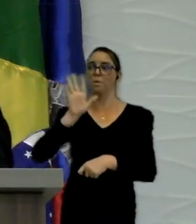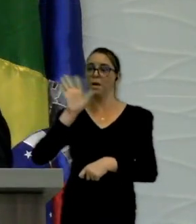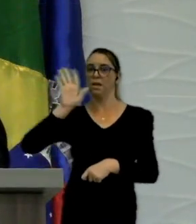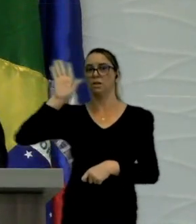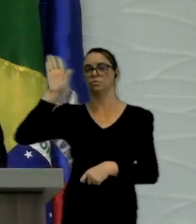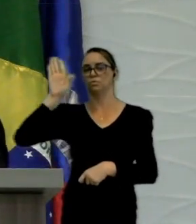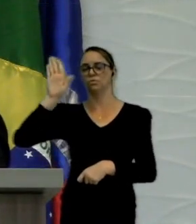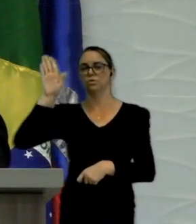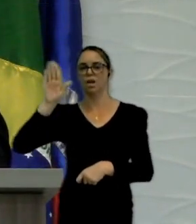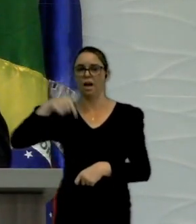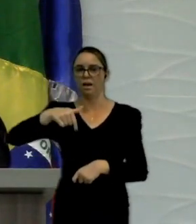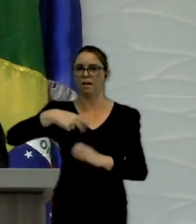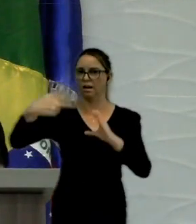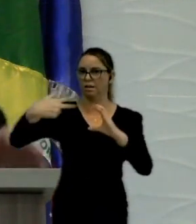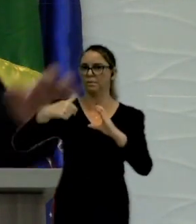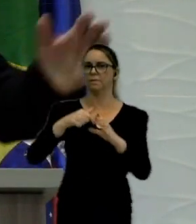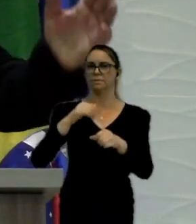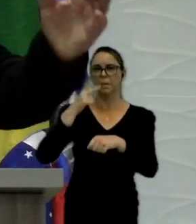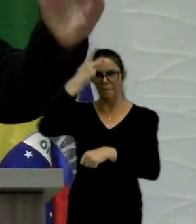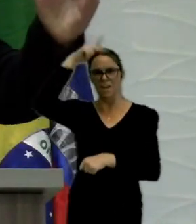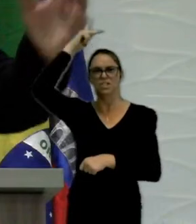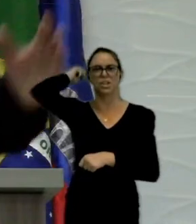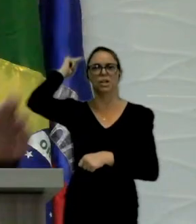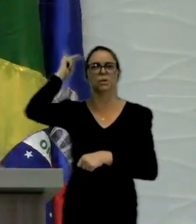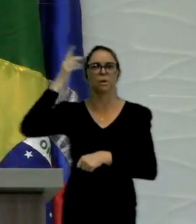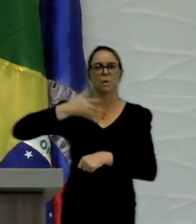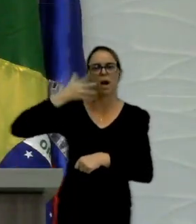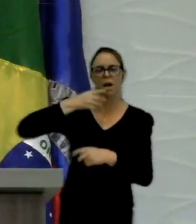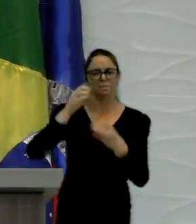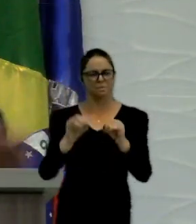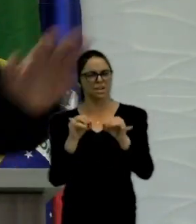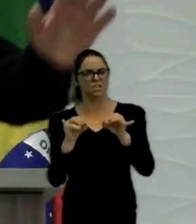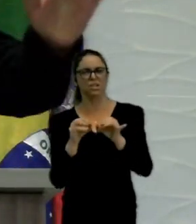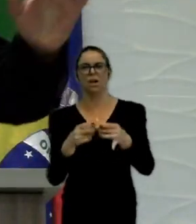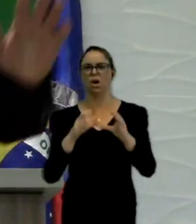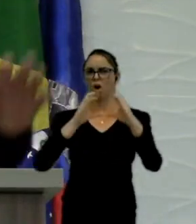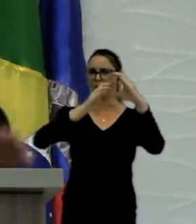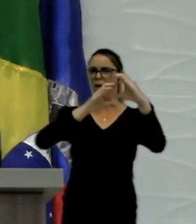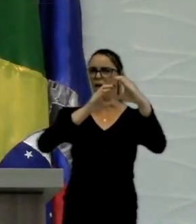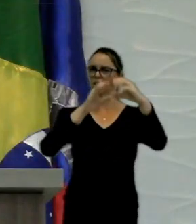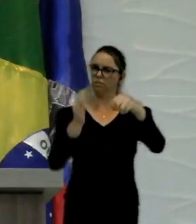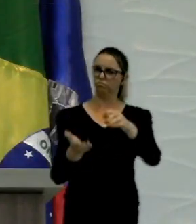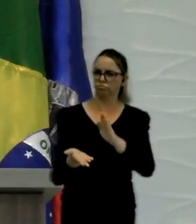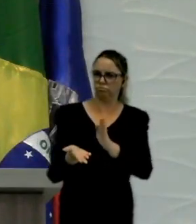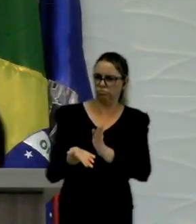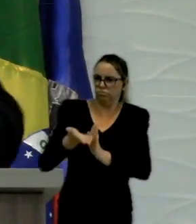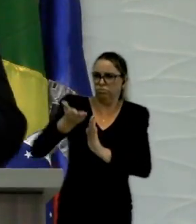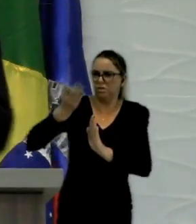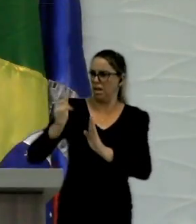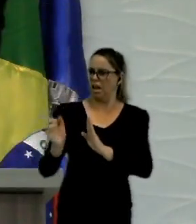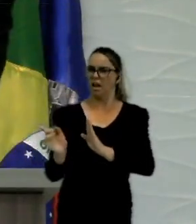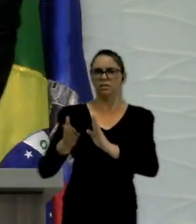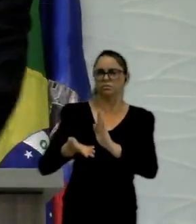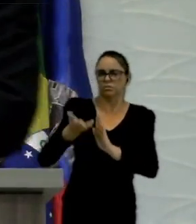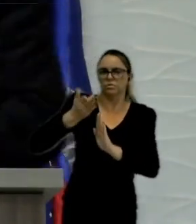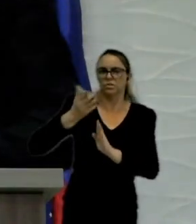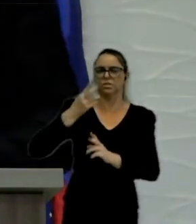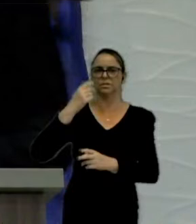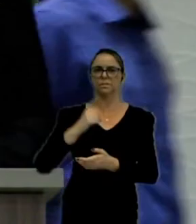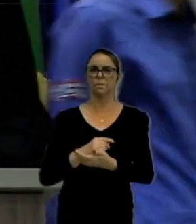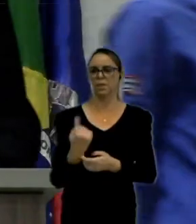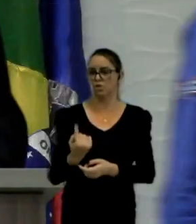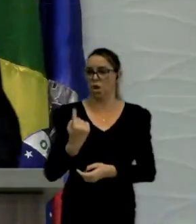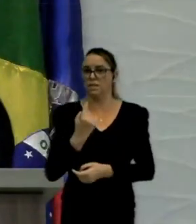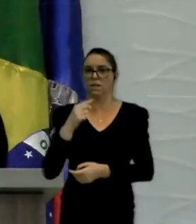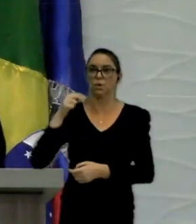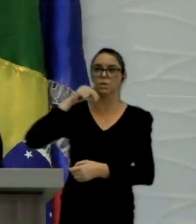besteira, Pachequinho quer crescer em cima de Compesa, esqueceu de trabalhar para a Vila do Espírito Santo, deixou o Nilton sozinho